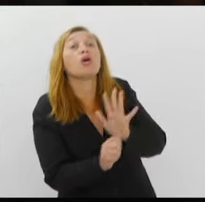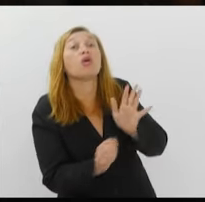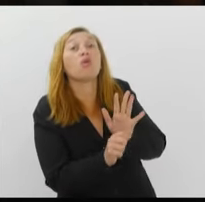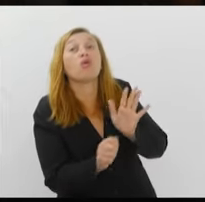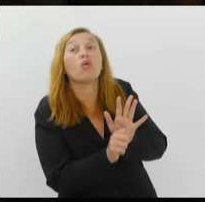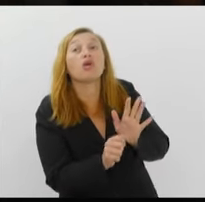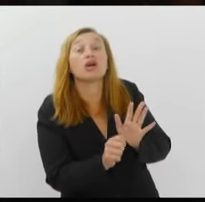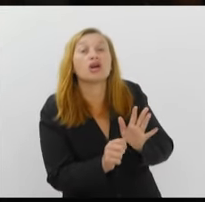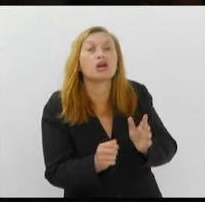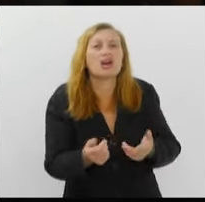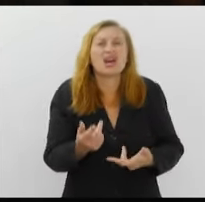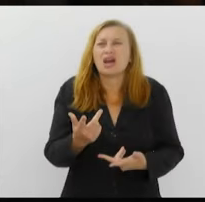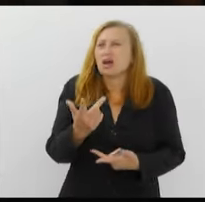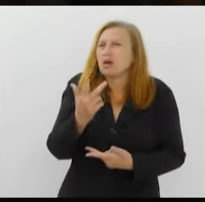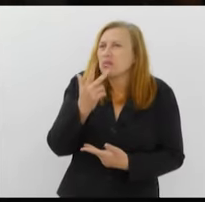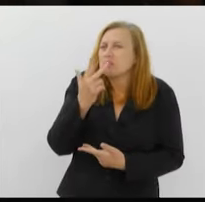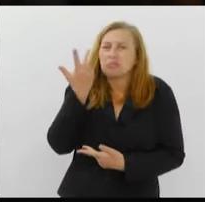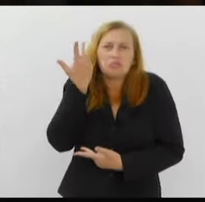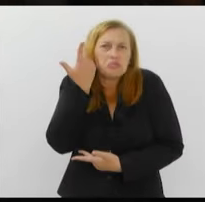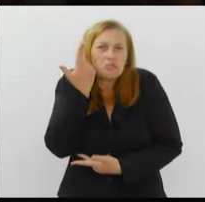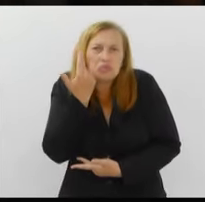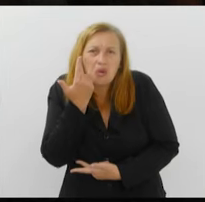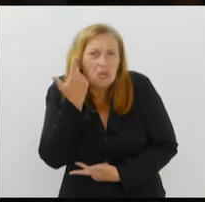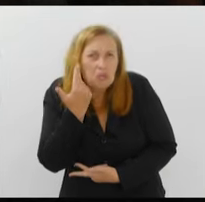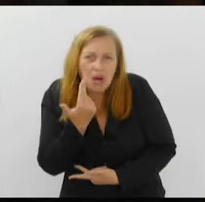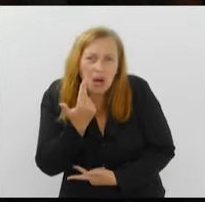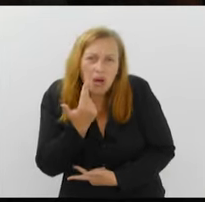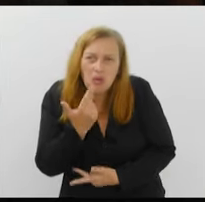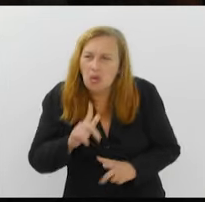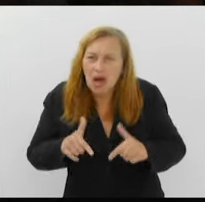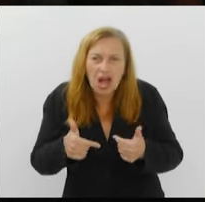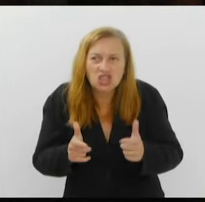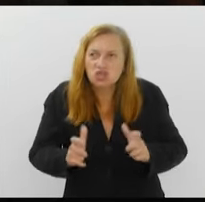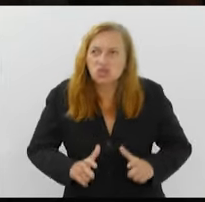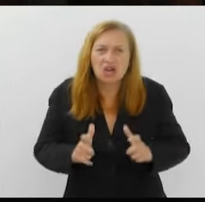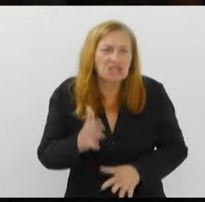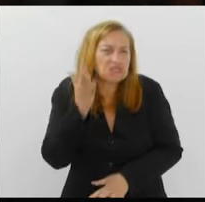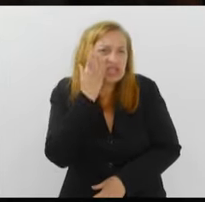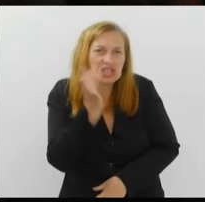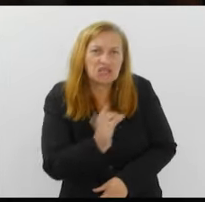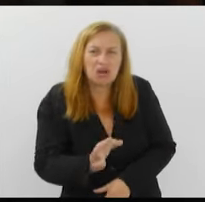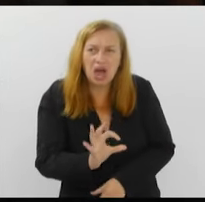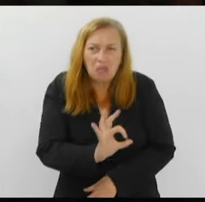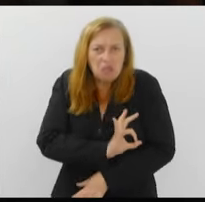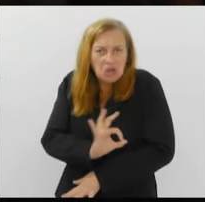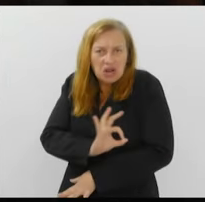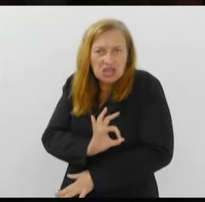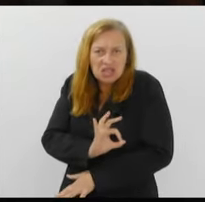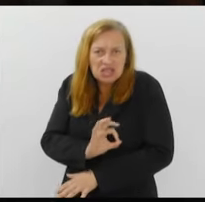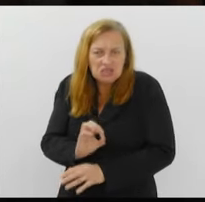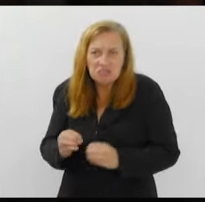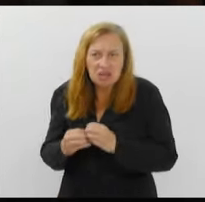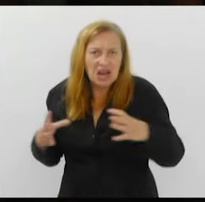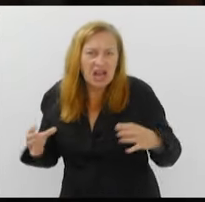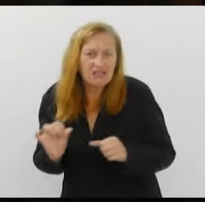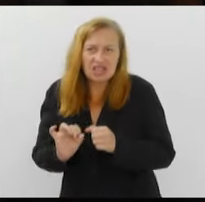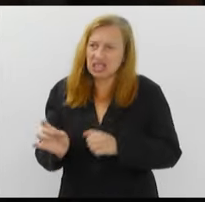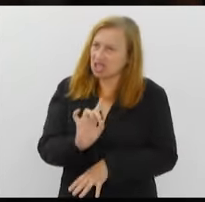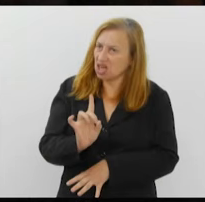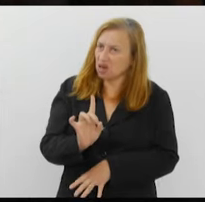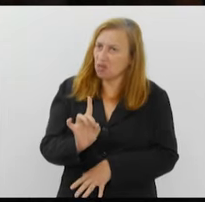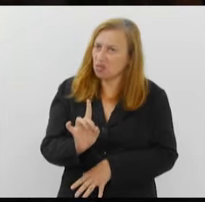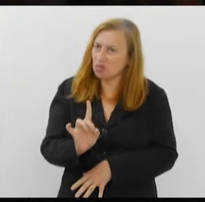grande convivência que não entendemos. A polícia não tem como fazer milagre. Defende